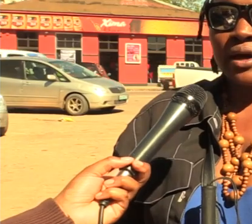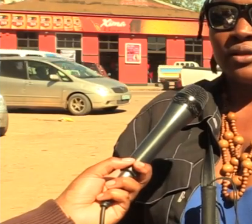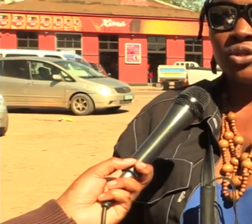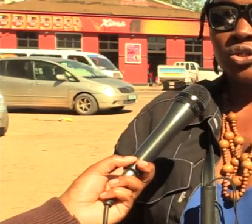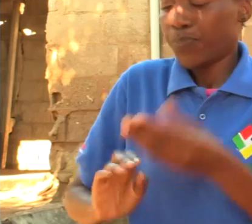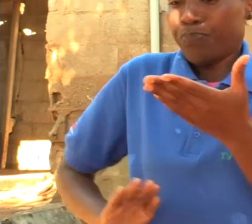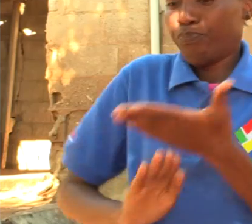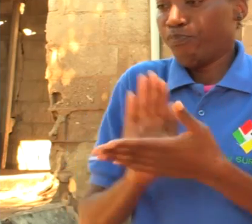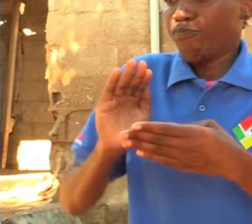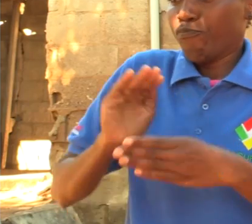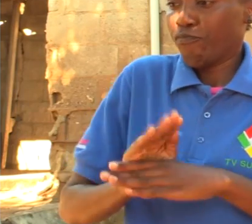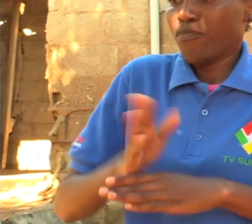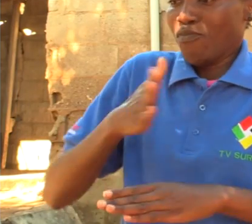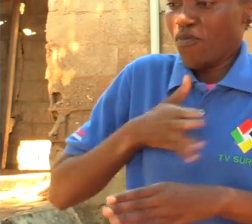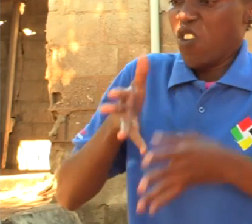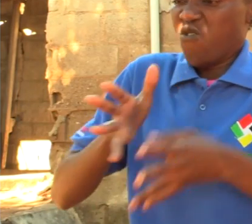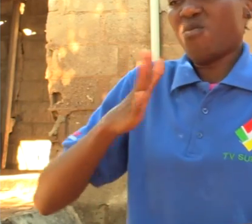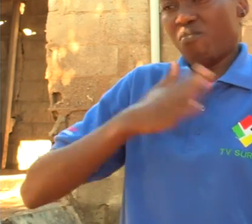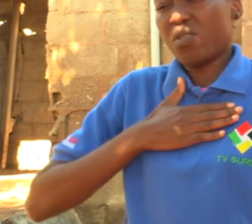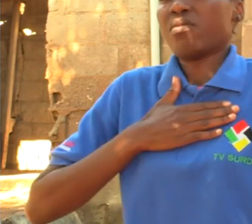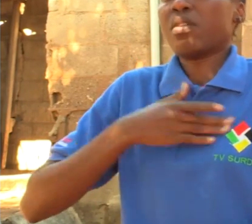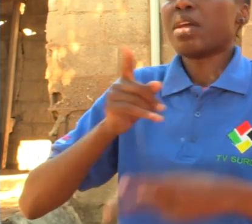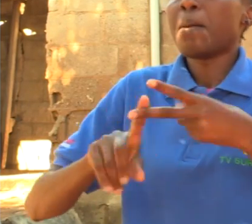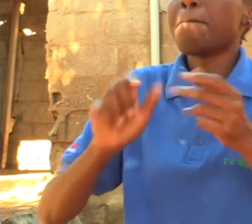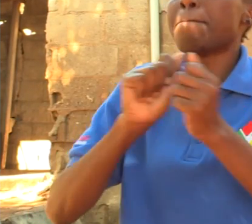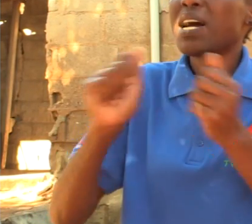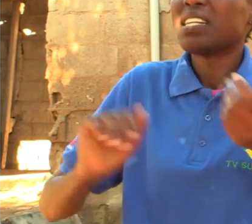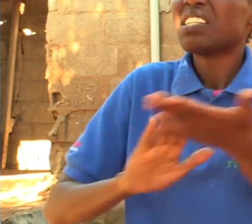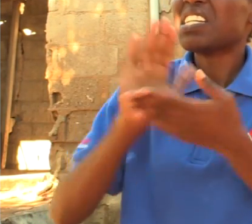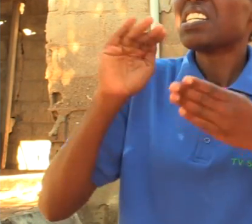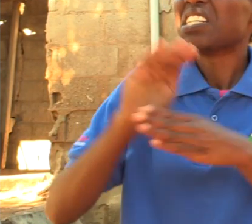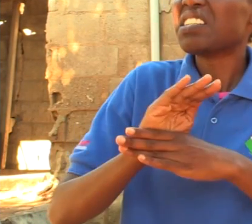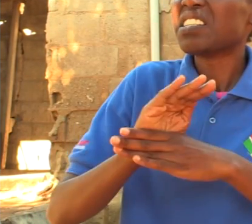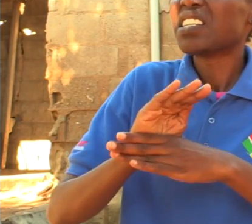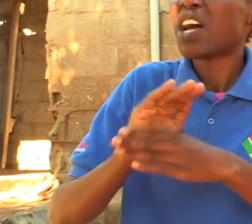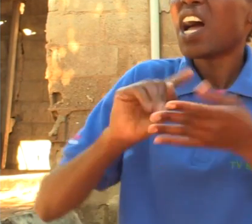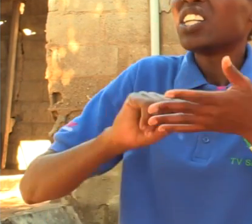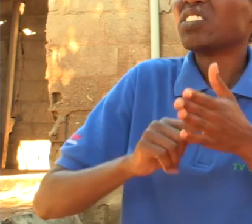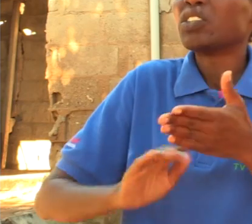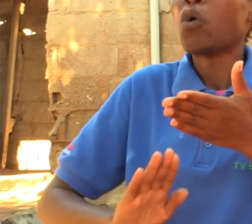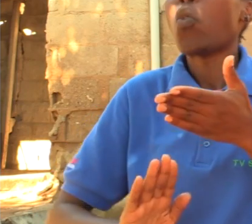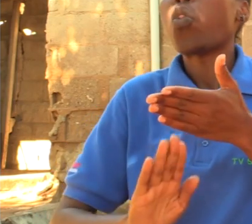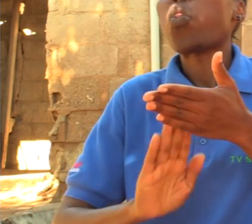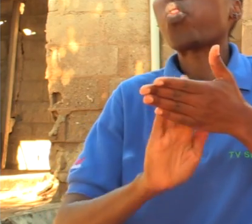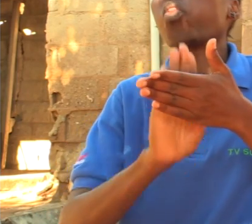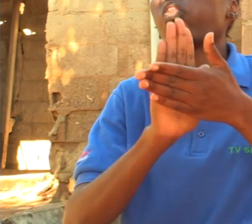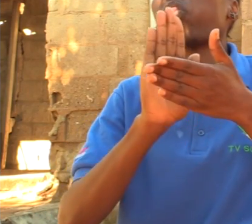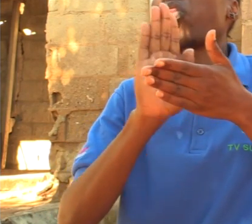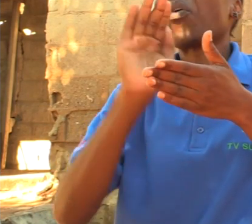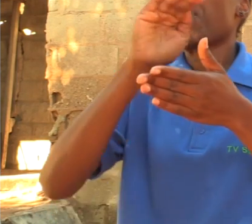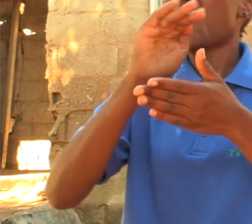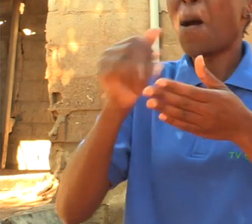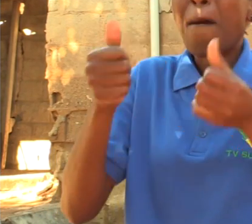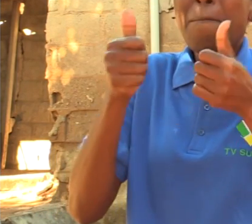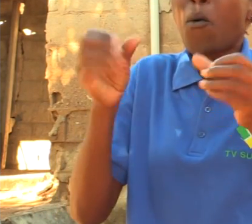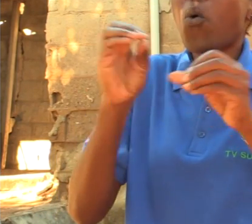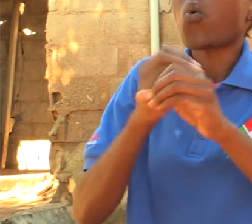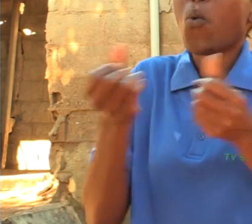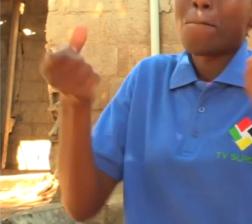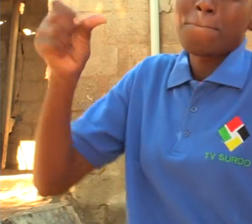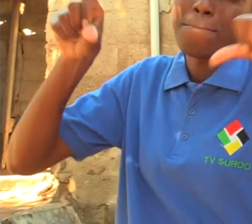acentuadas Mas aquelas rampas às vezes estão muito acentuadas malfeitas E